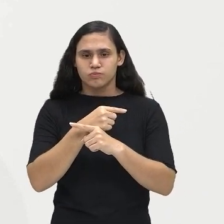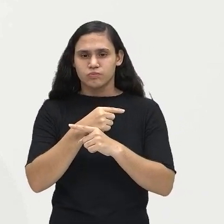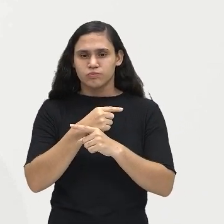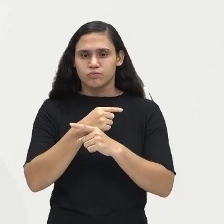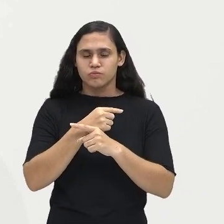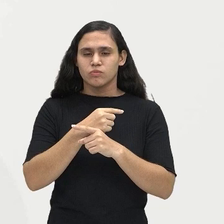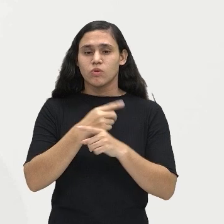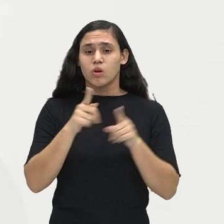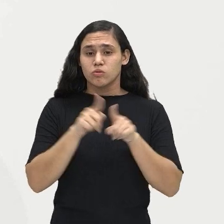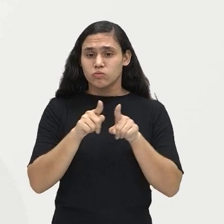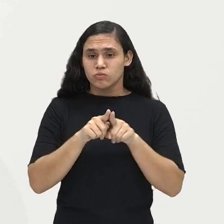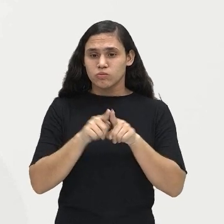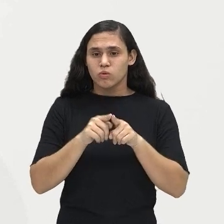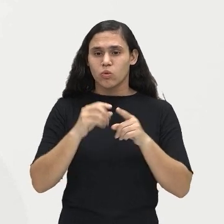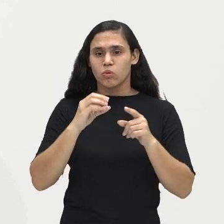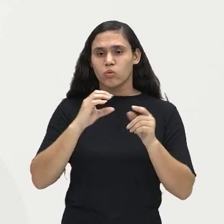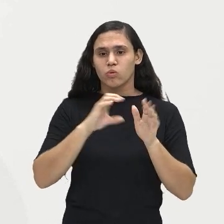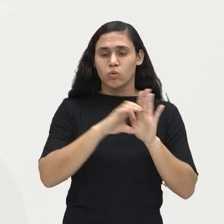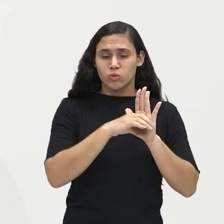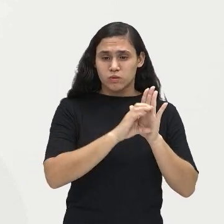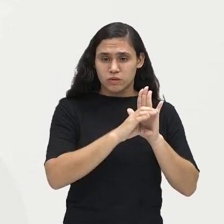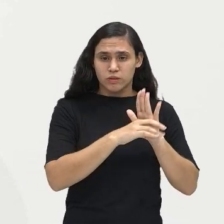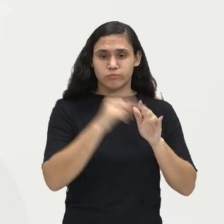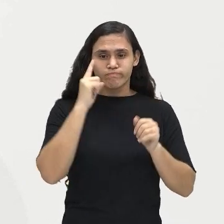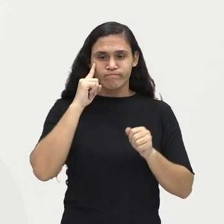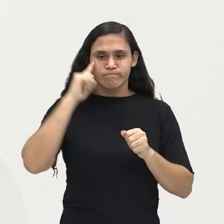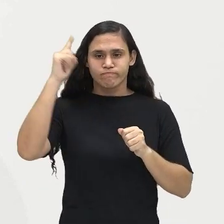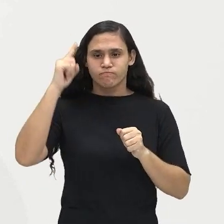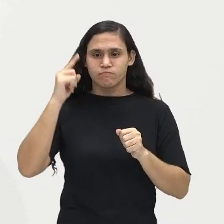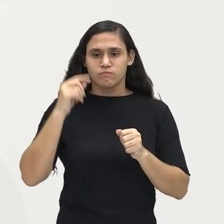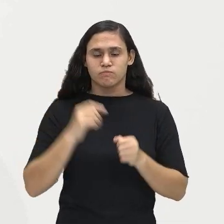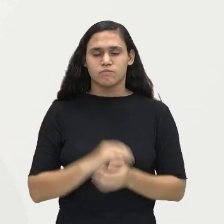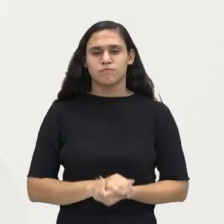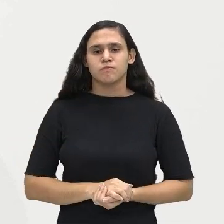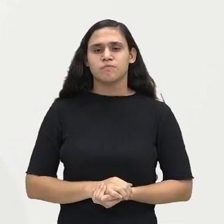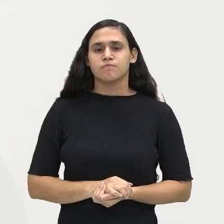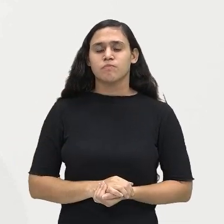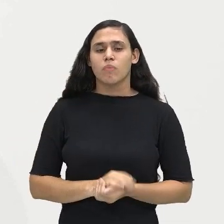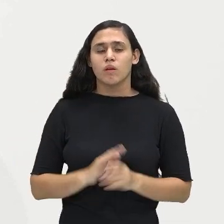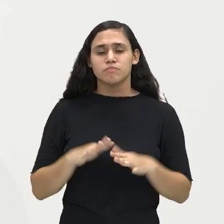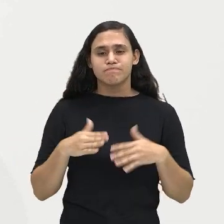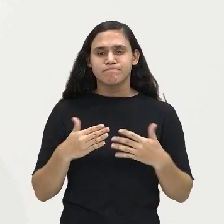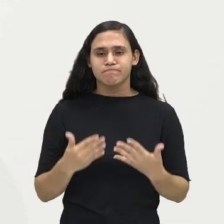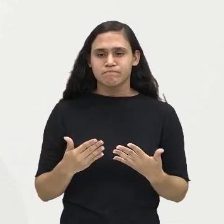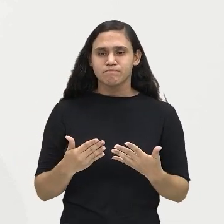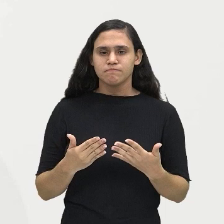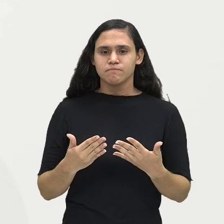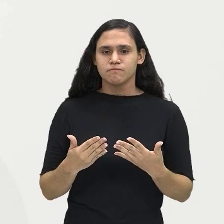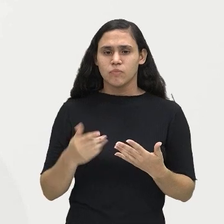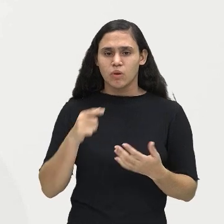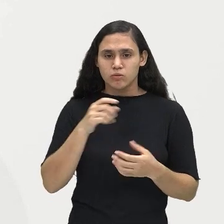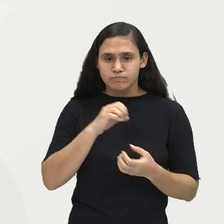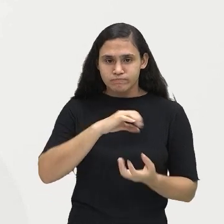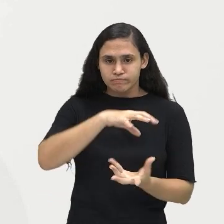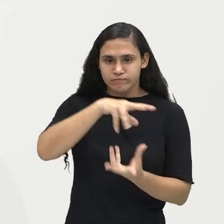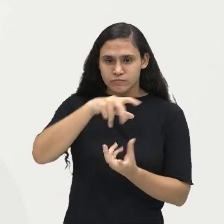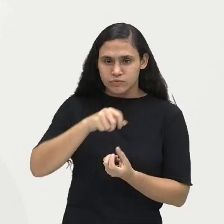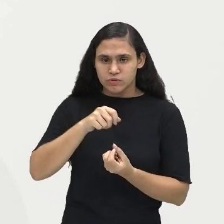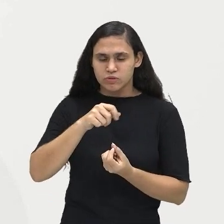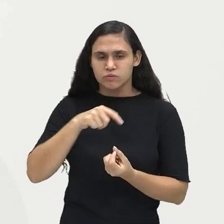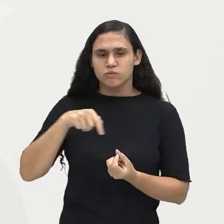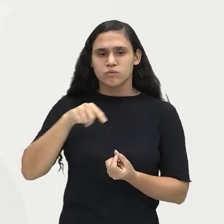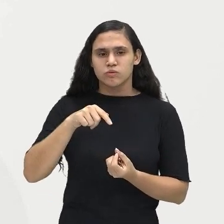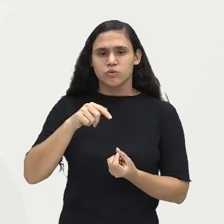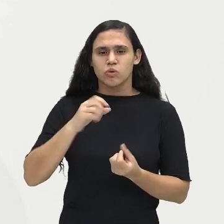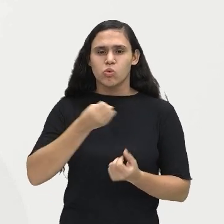do mesmo conceito, tá bom? Da mesma ideia, beleza? E aí, pessoal, nesse universo aí do